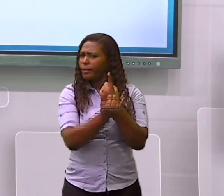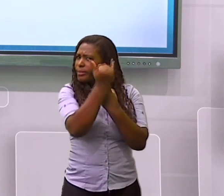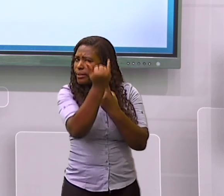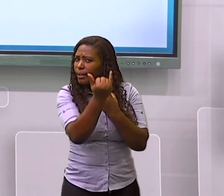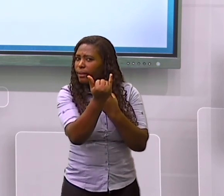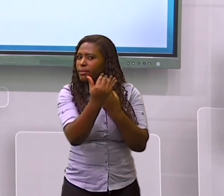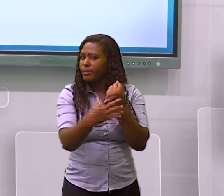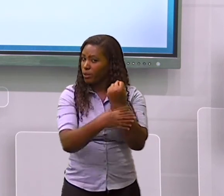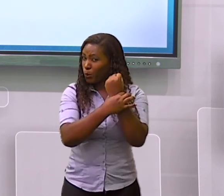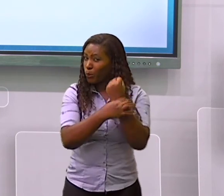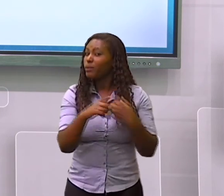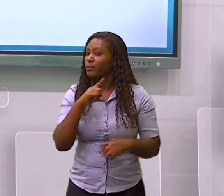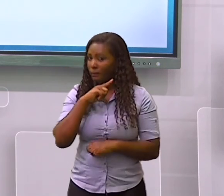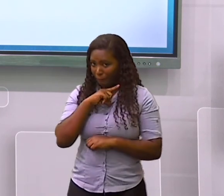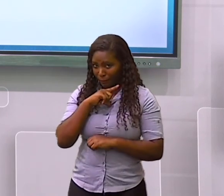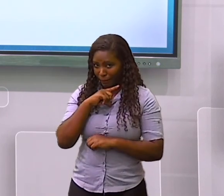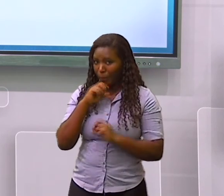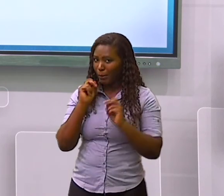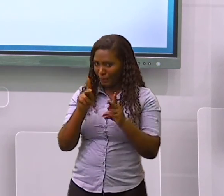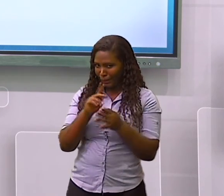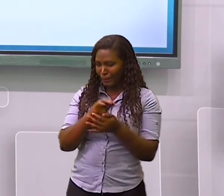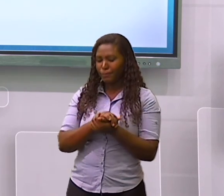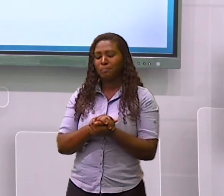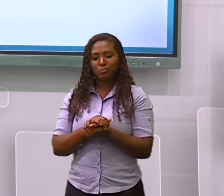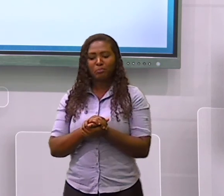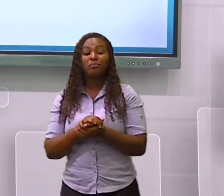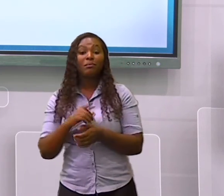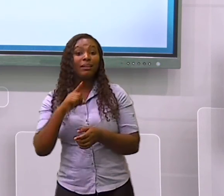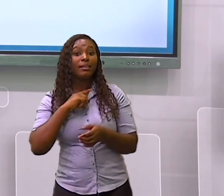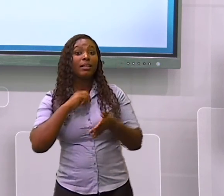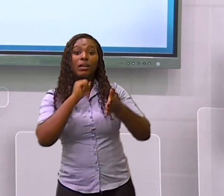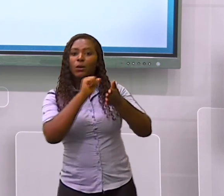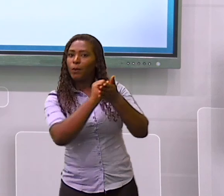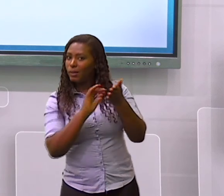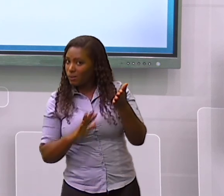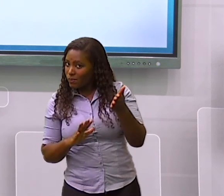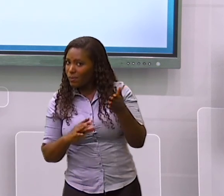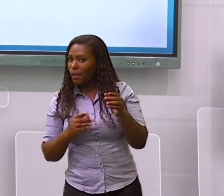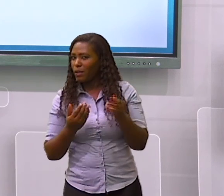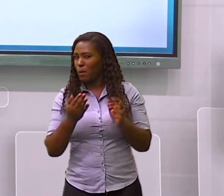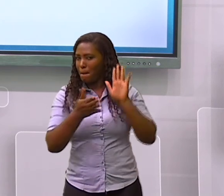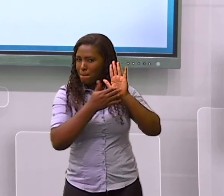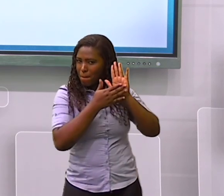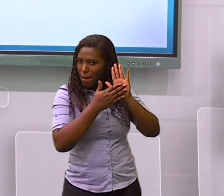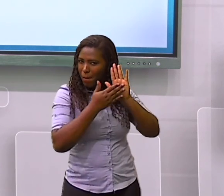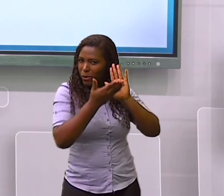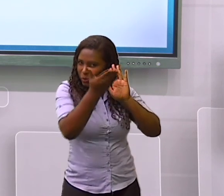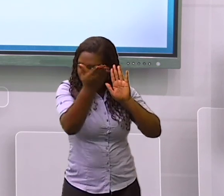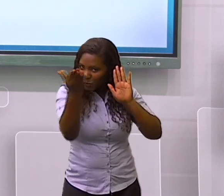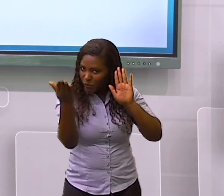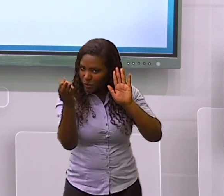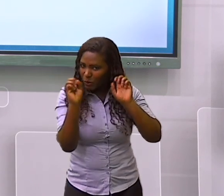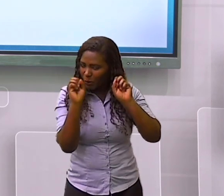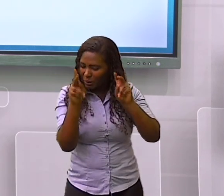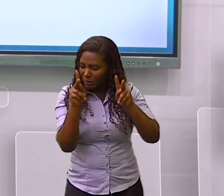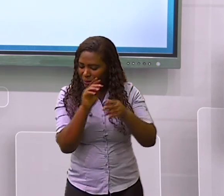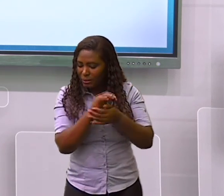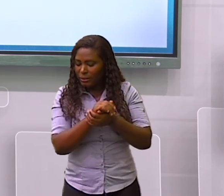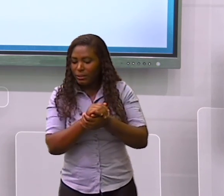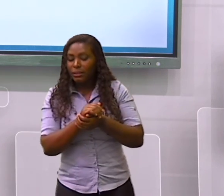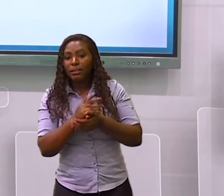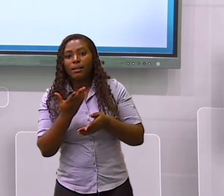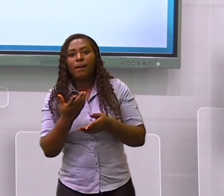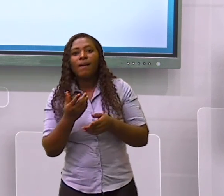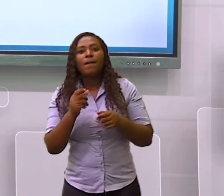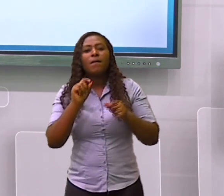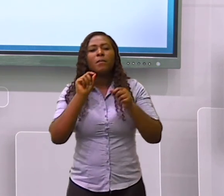Trouxe uma opção de atividade, uma proposta de atividade aí para você. Faça